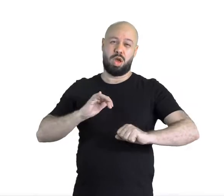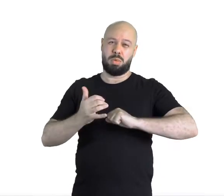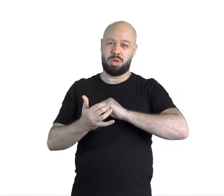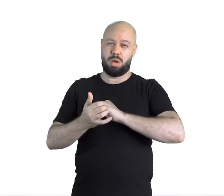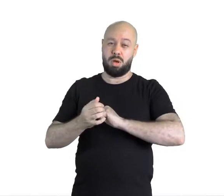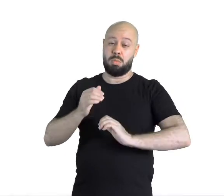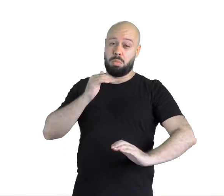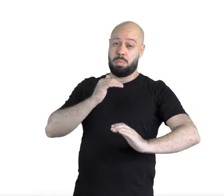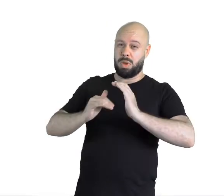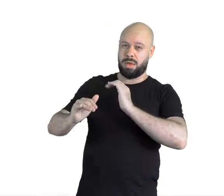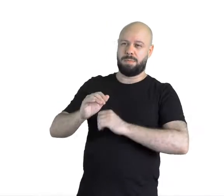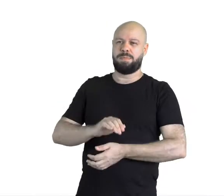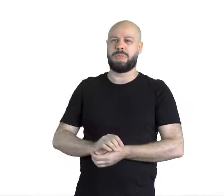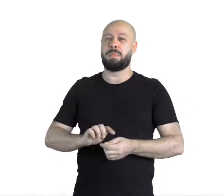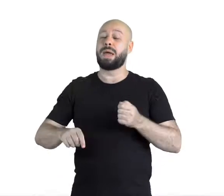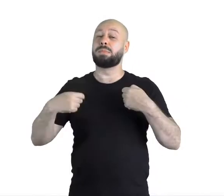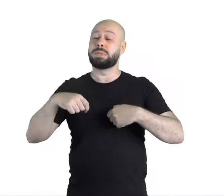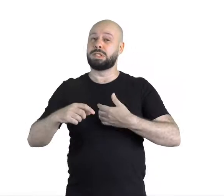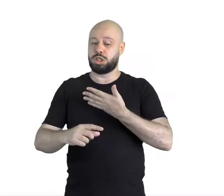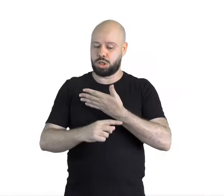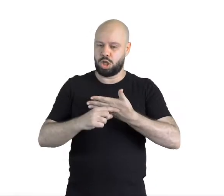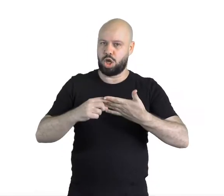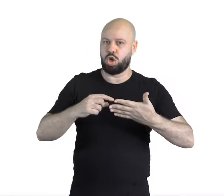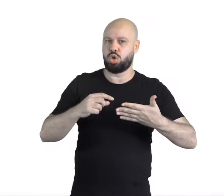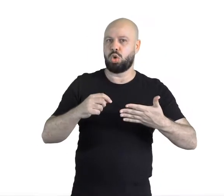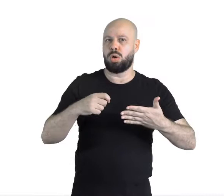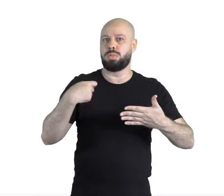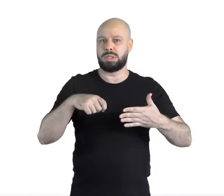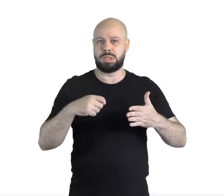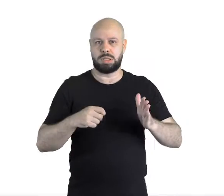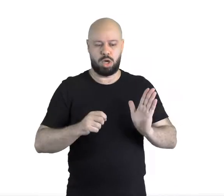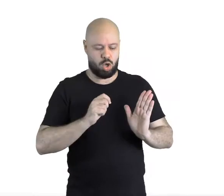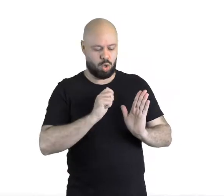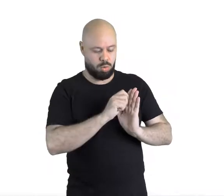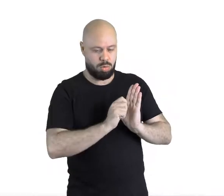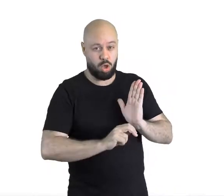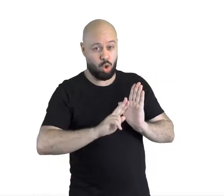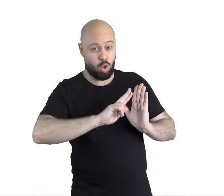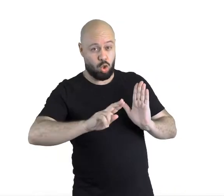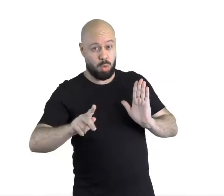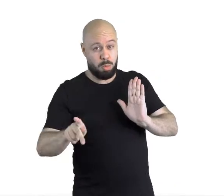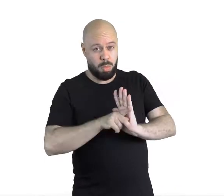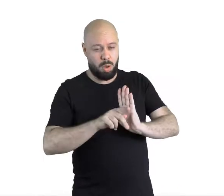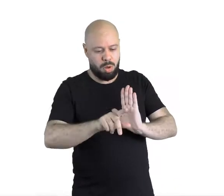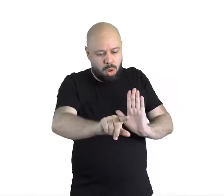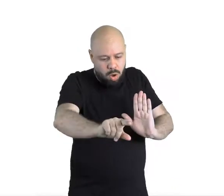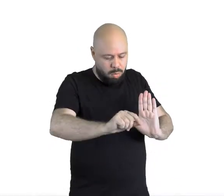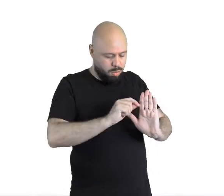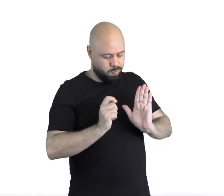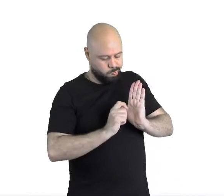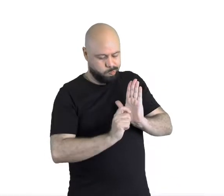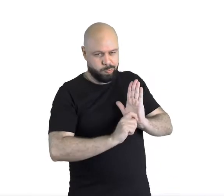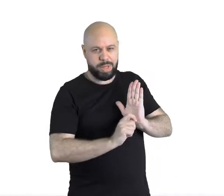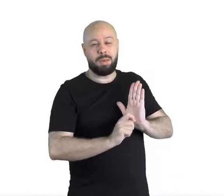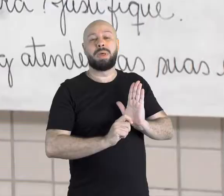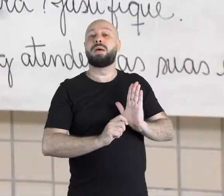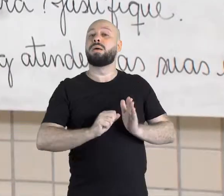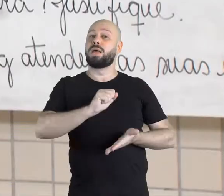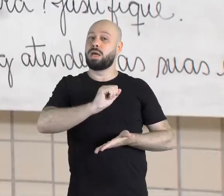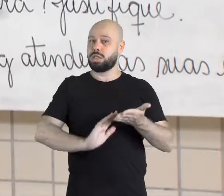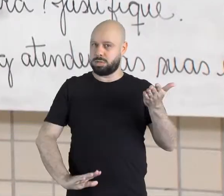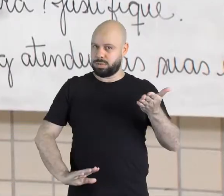se esqueça de citar o autor ou a autora do vlog que você selecionou para a realização dessa